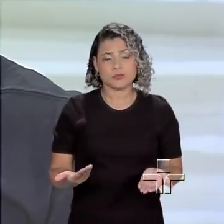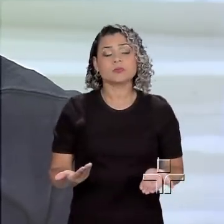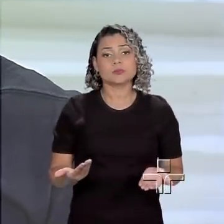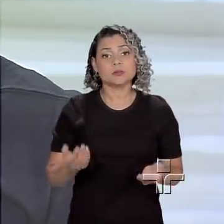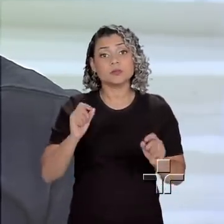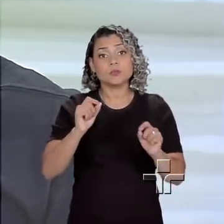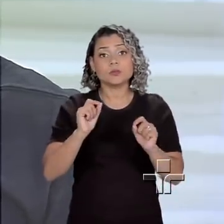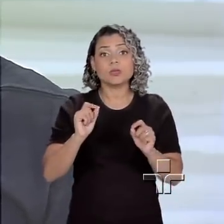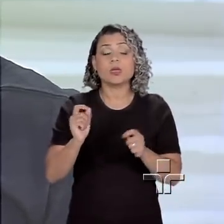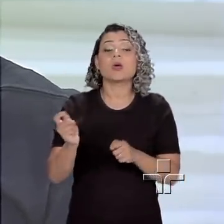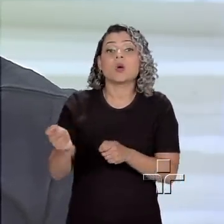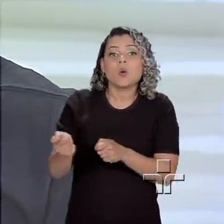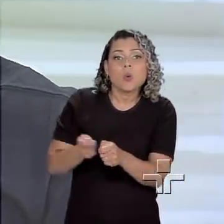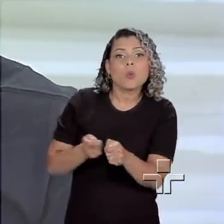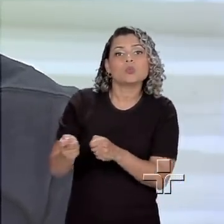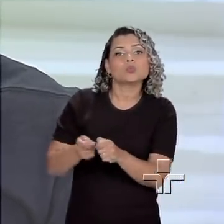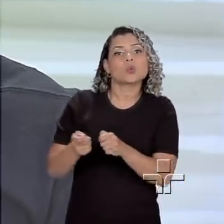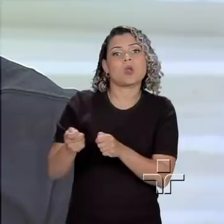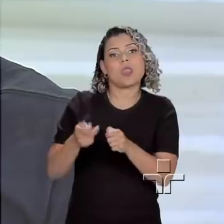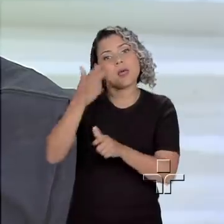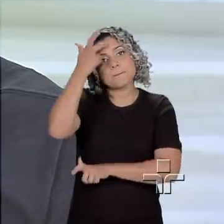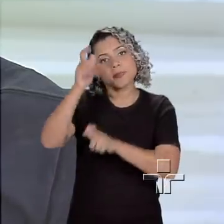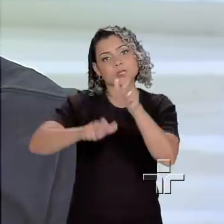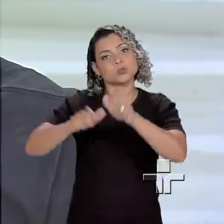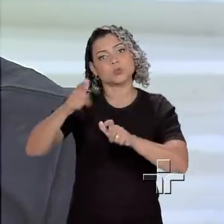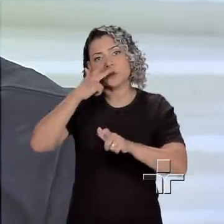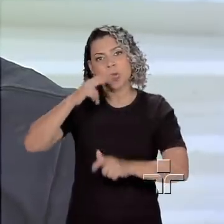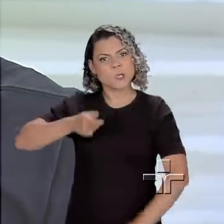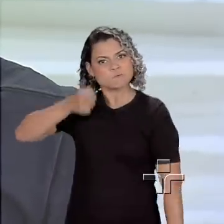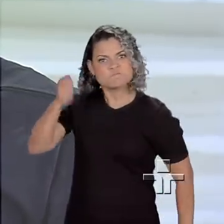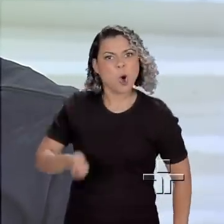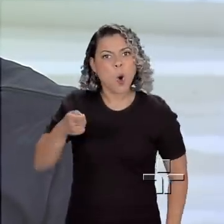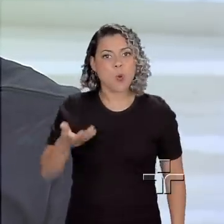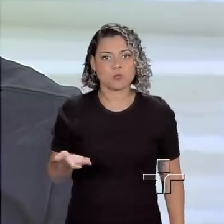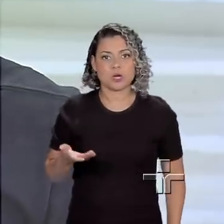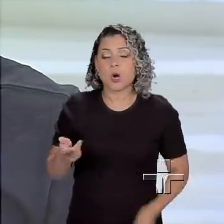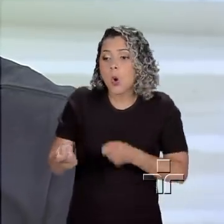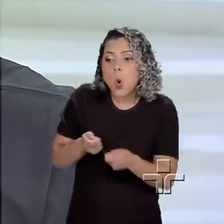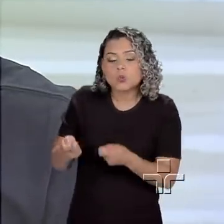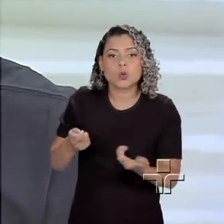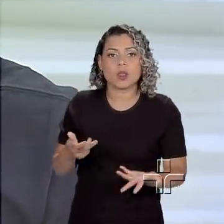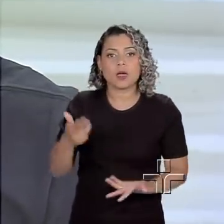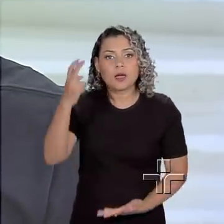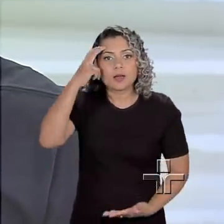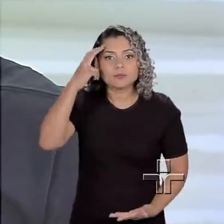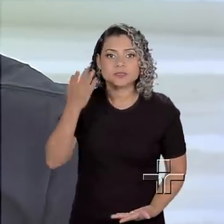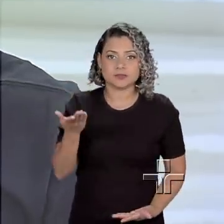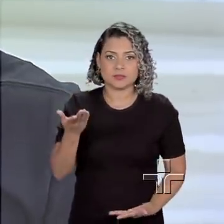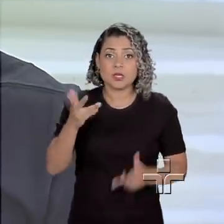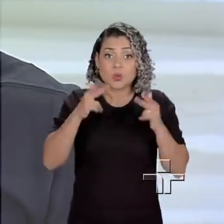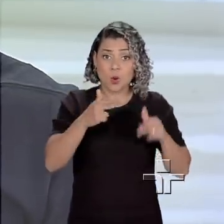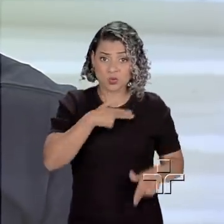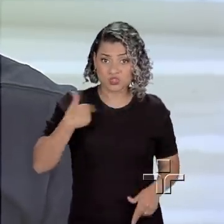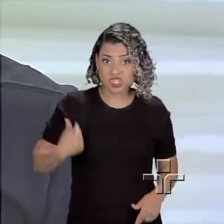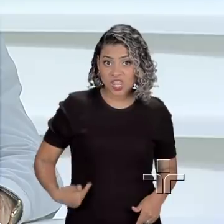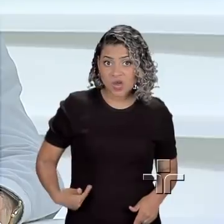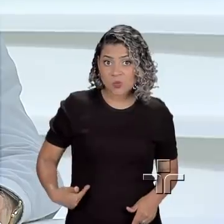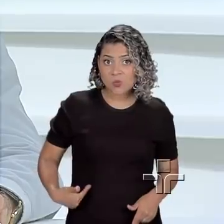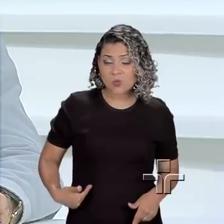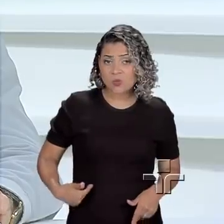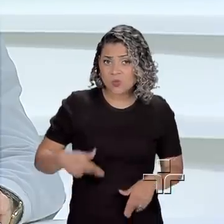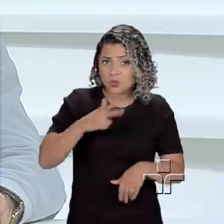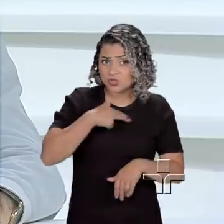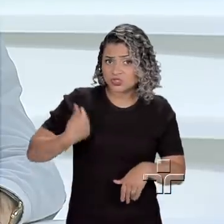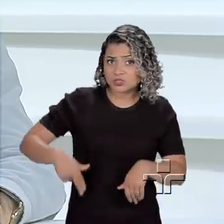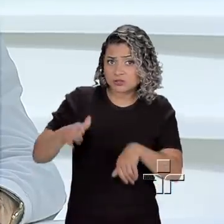o cidadão de uma forma muito agressiva. E não parou aí, eu não acho que o Estado chinês parou do jeito que ele está,